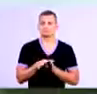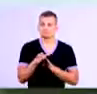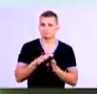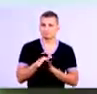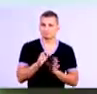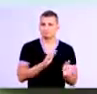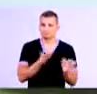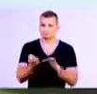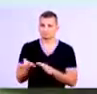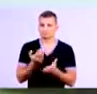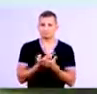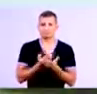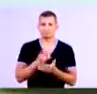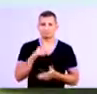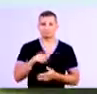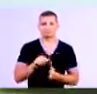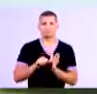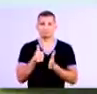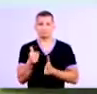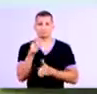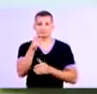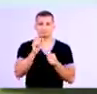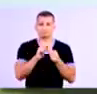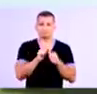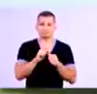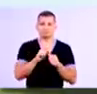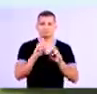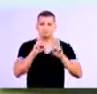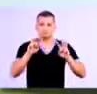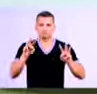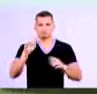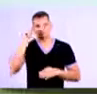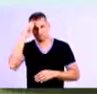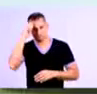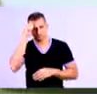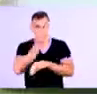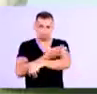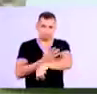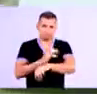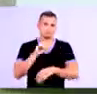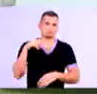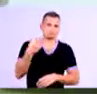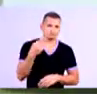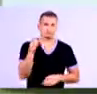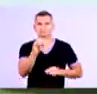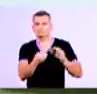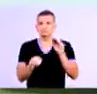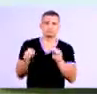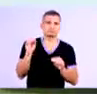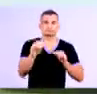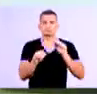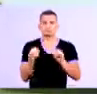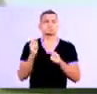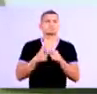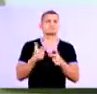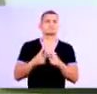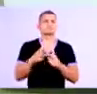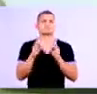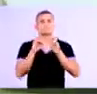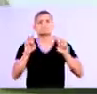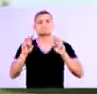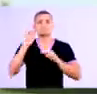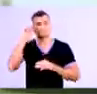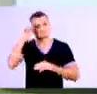primeiro você fazer um site preto e branco e depois você ir colocando as cores, tá? Por que um site preto e branco primeiro? Para você